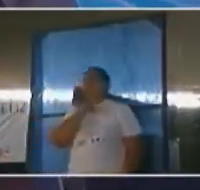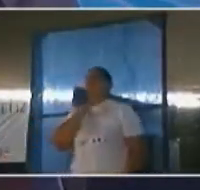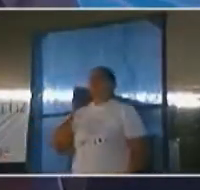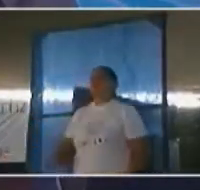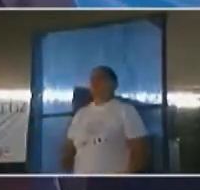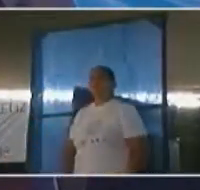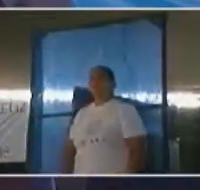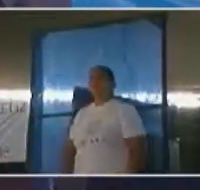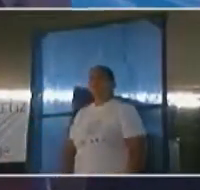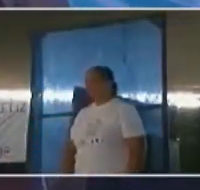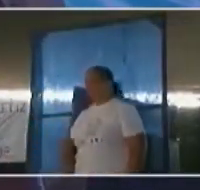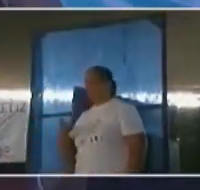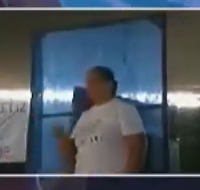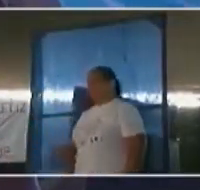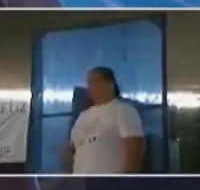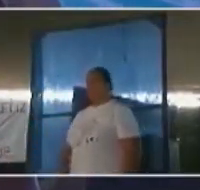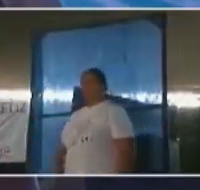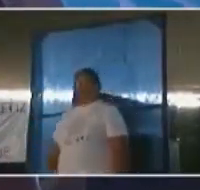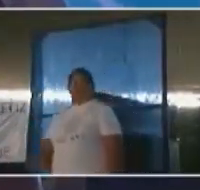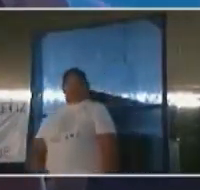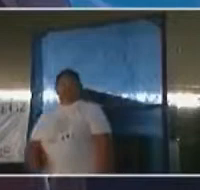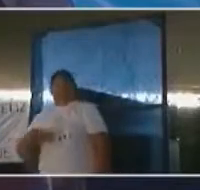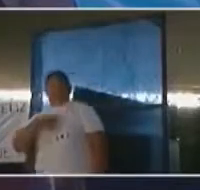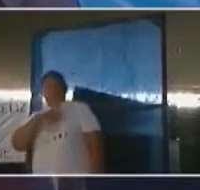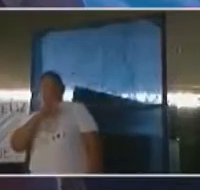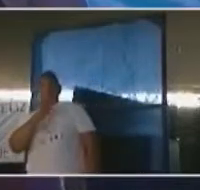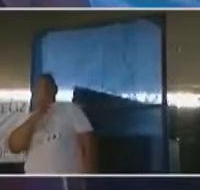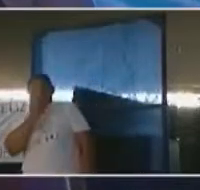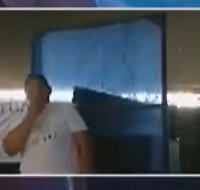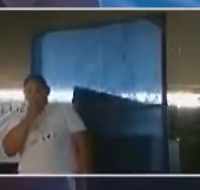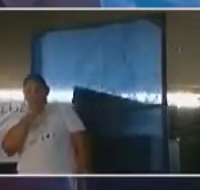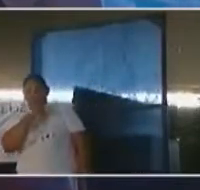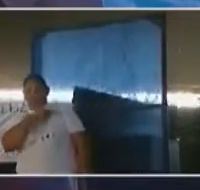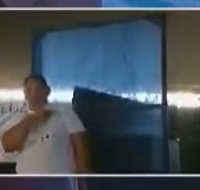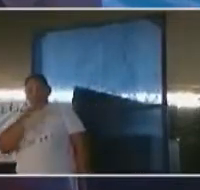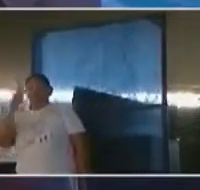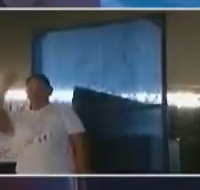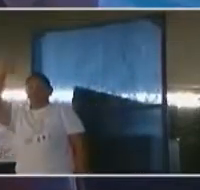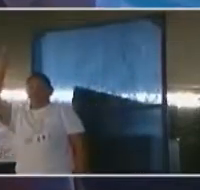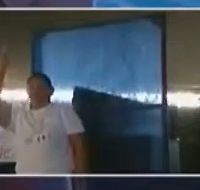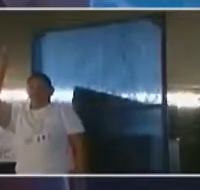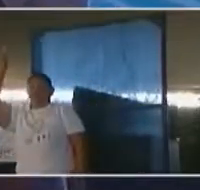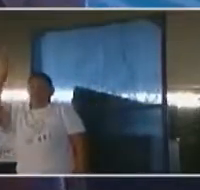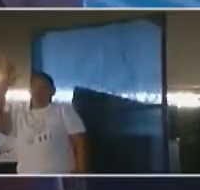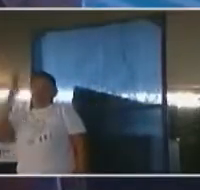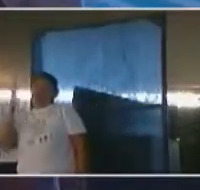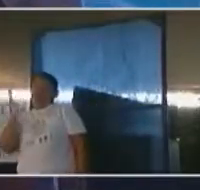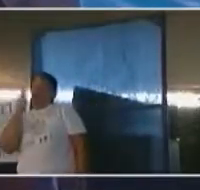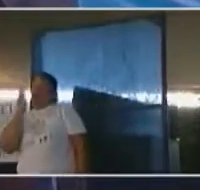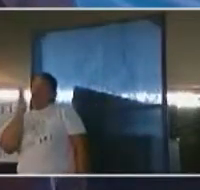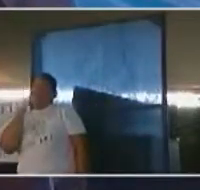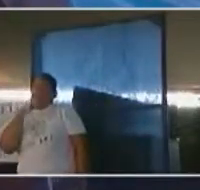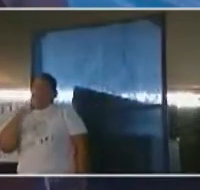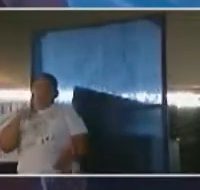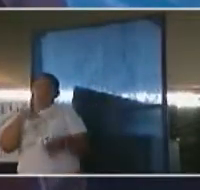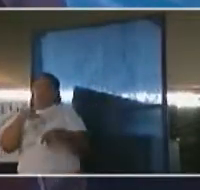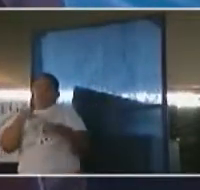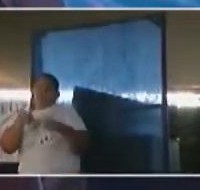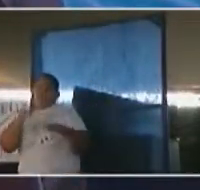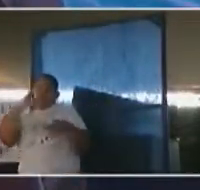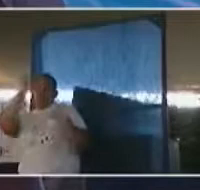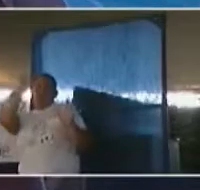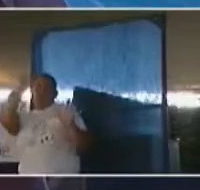Outros comentavam: parece que ele está falando de deuses estrangeiros. Diziam isso porque Paulo